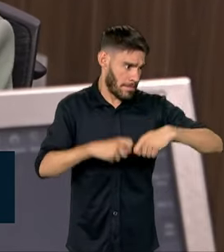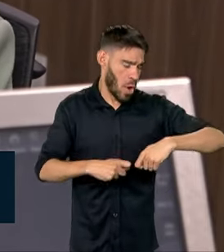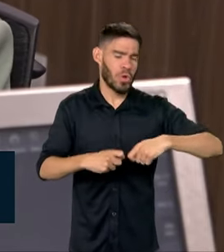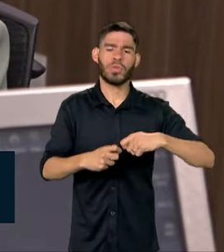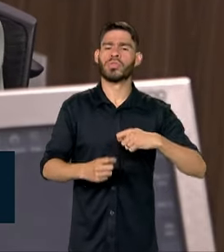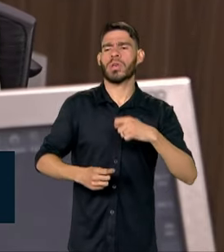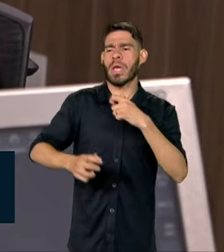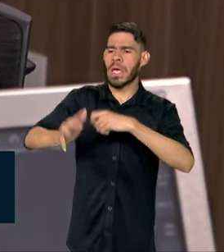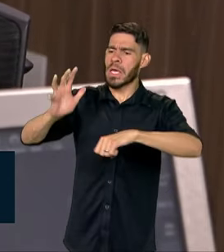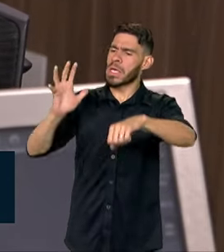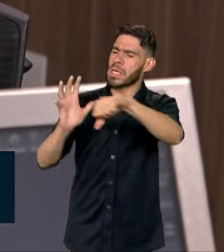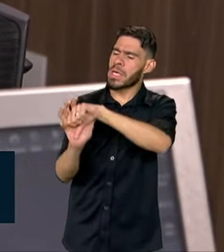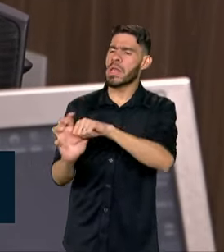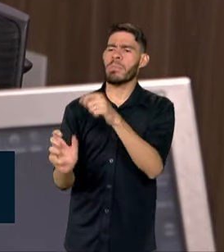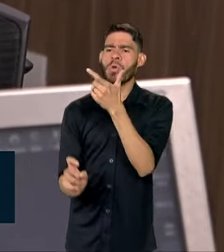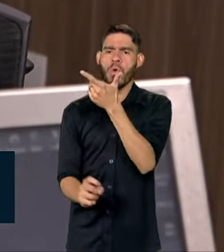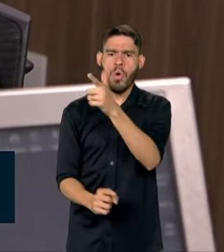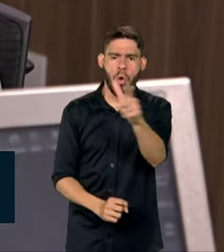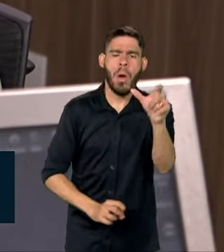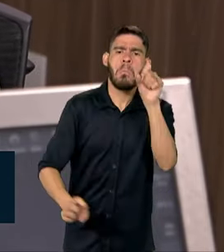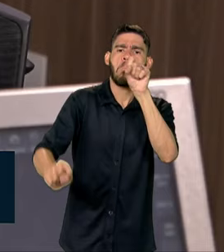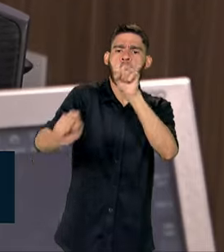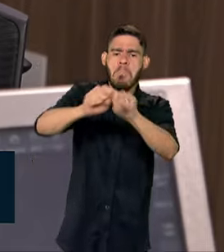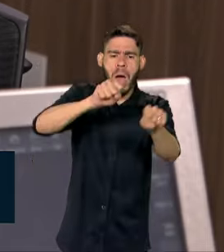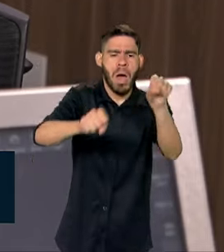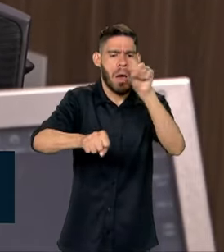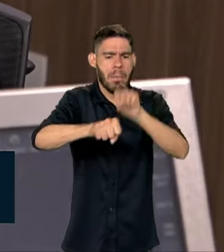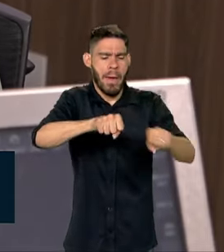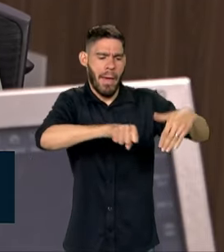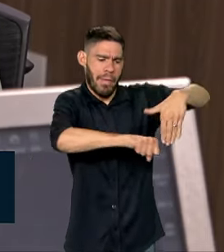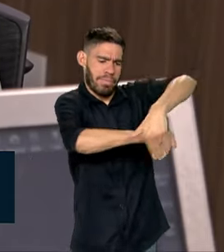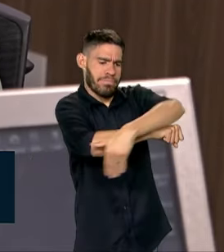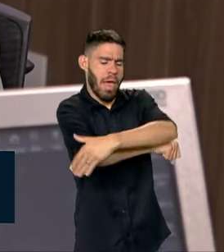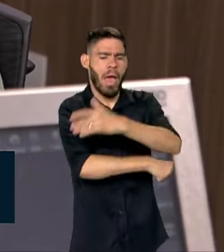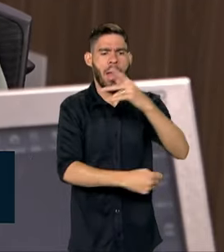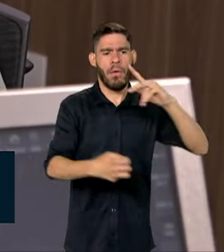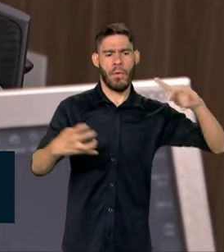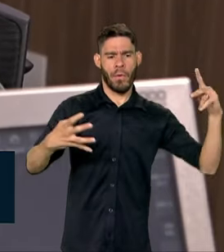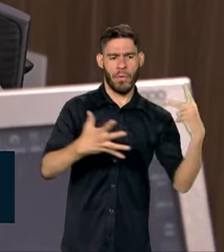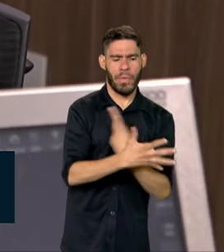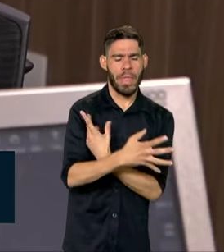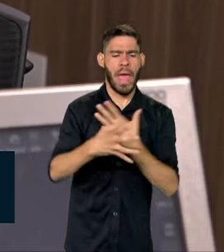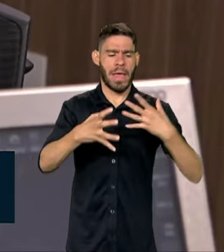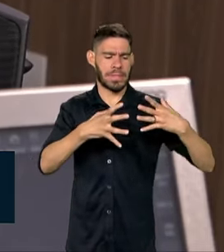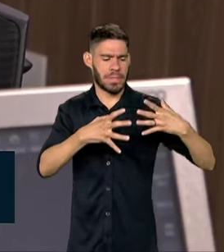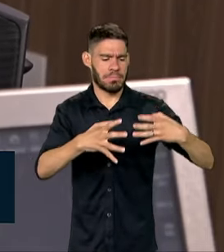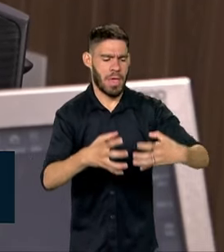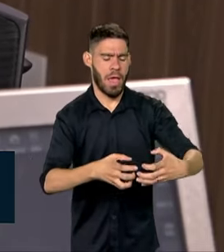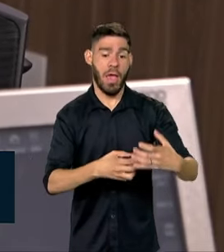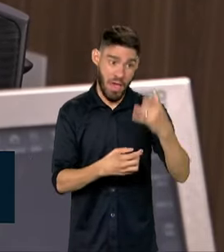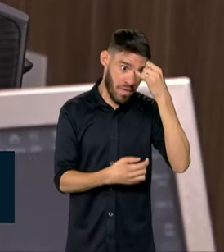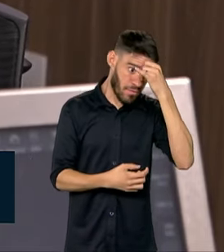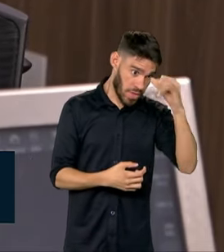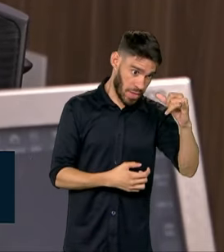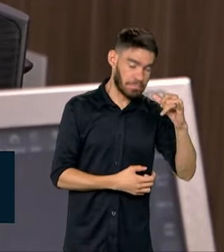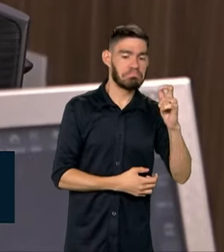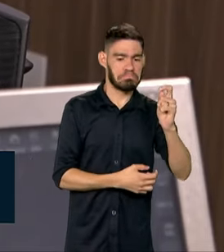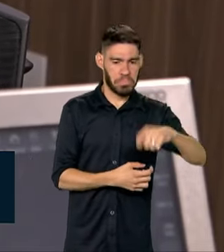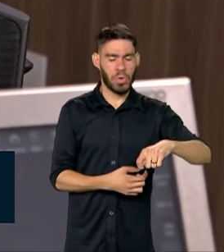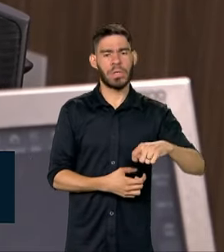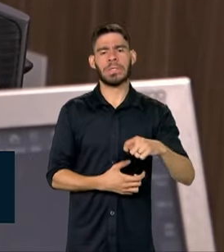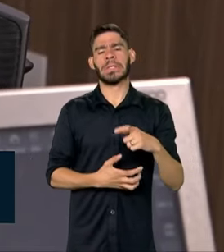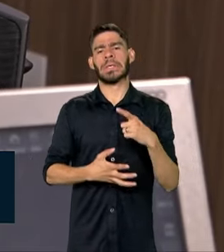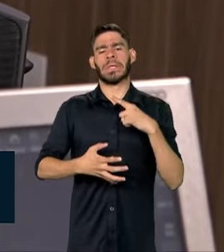dos outros crimes, do homicídio que acontece na rua, de brigas, esse é evitado. Então, o que nós